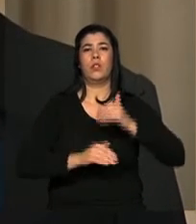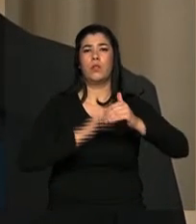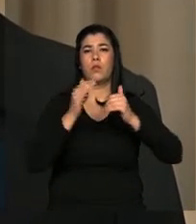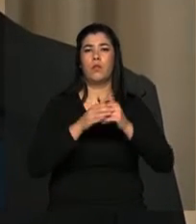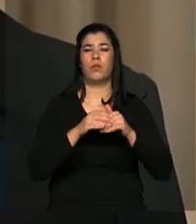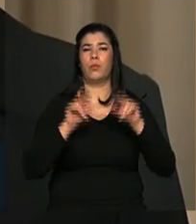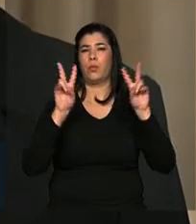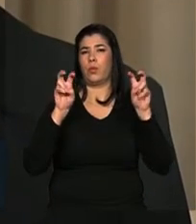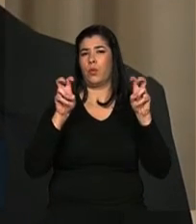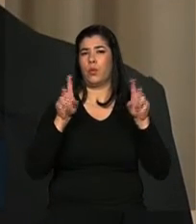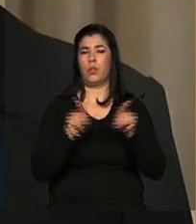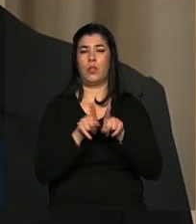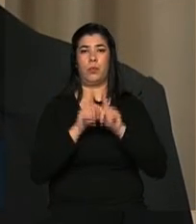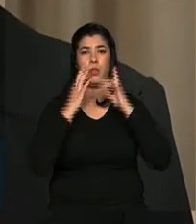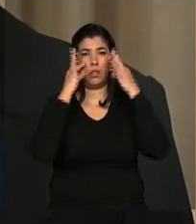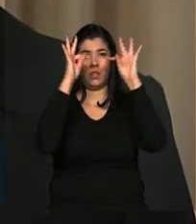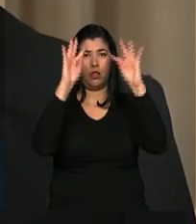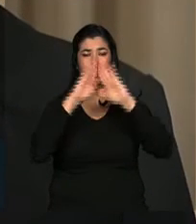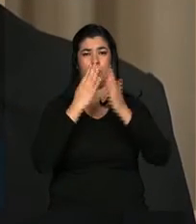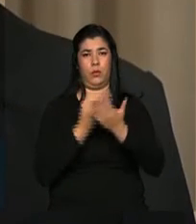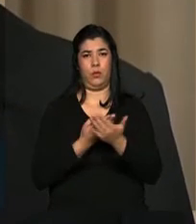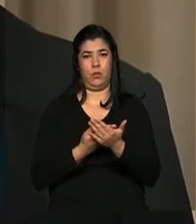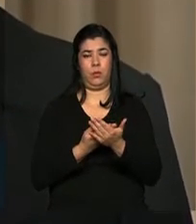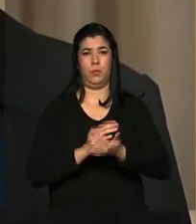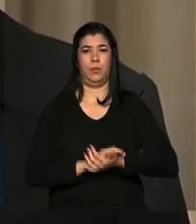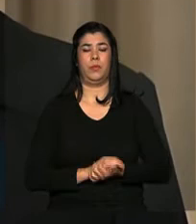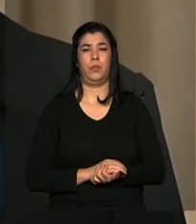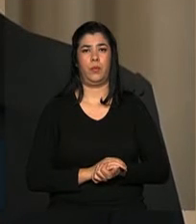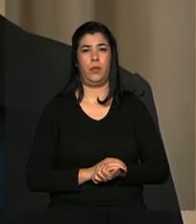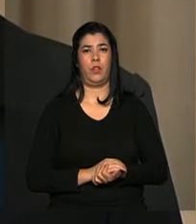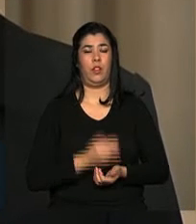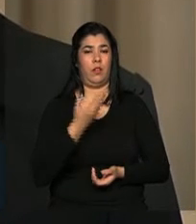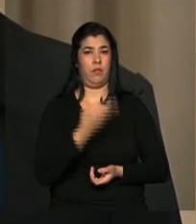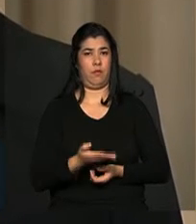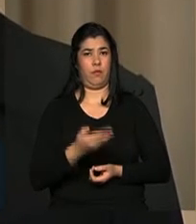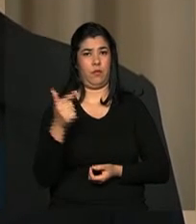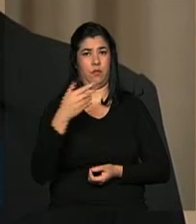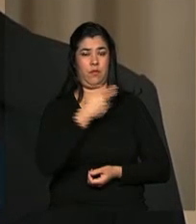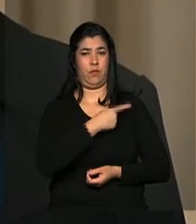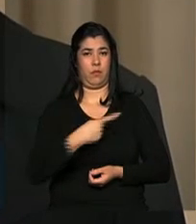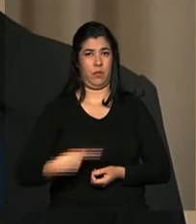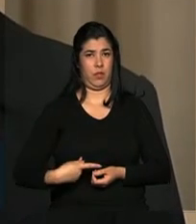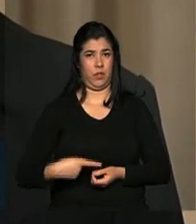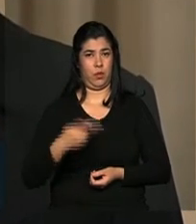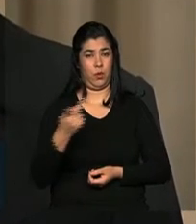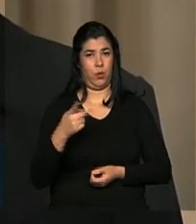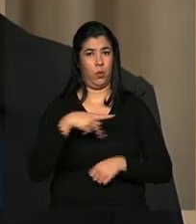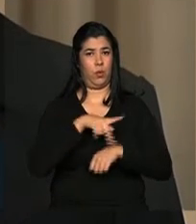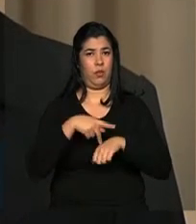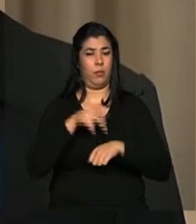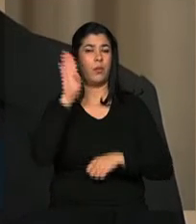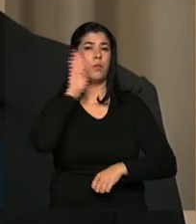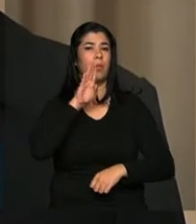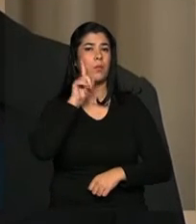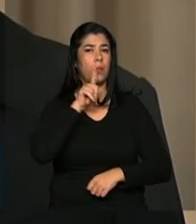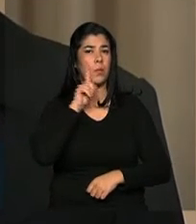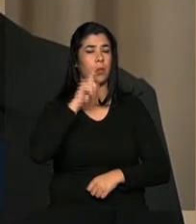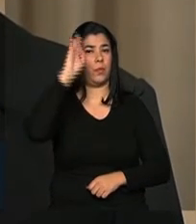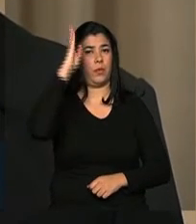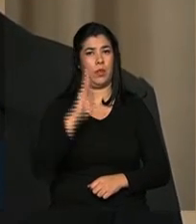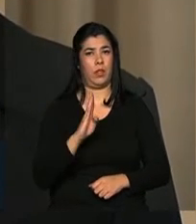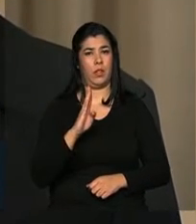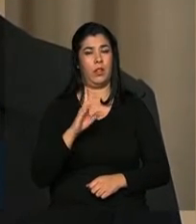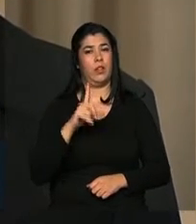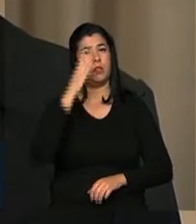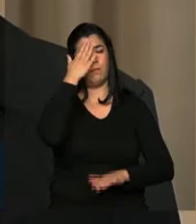e tecnologias educacionais. Caro vice-presidente, Estados Unidos e Brasil são, sem